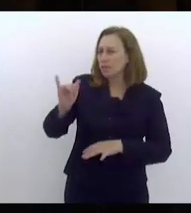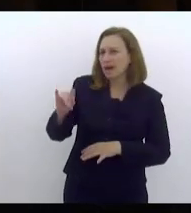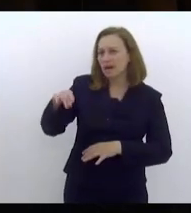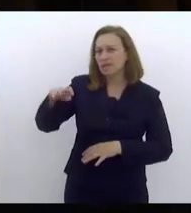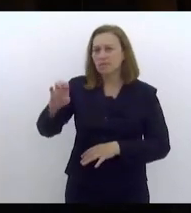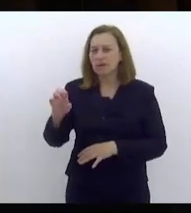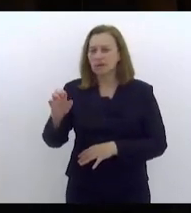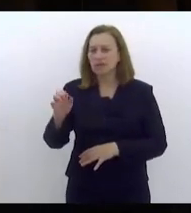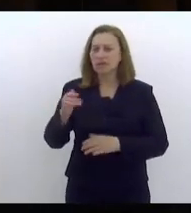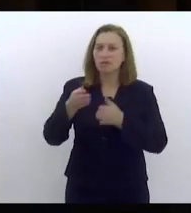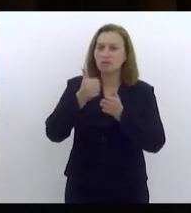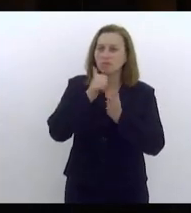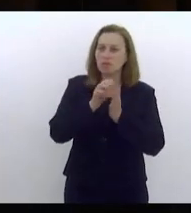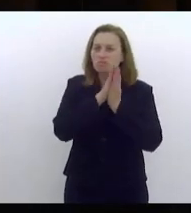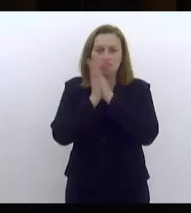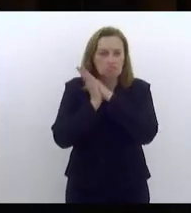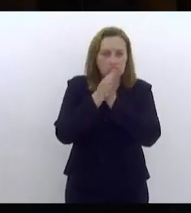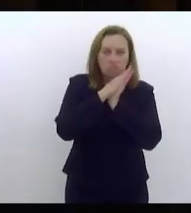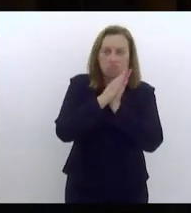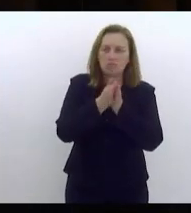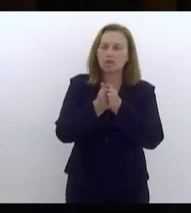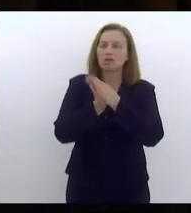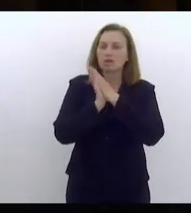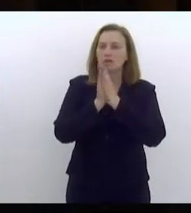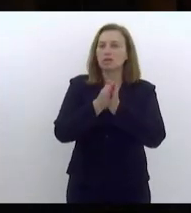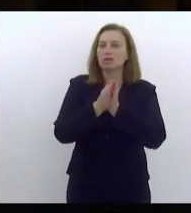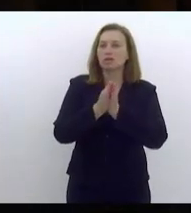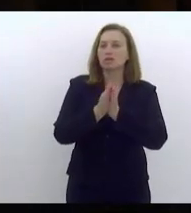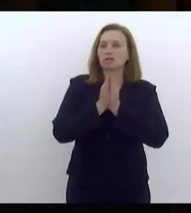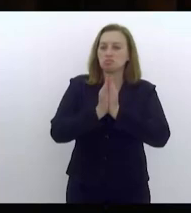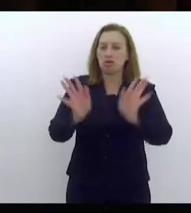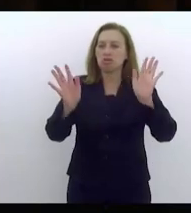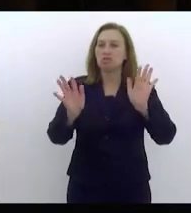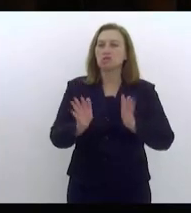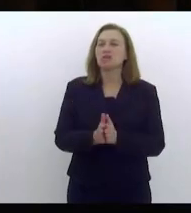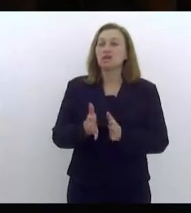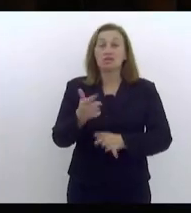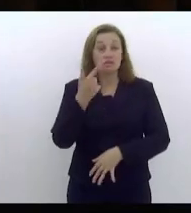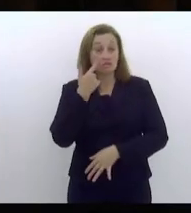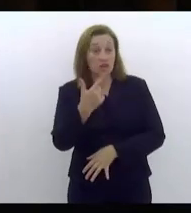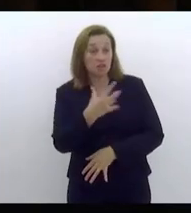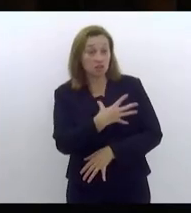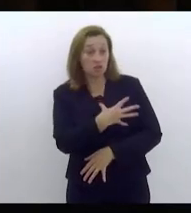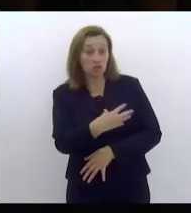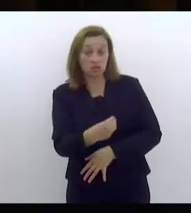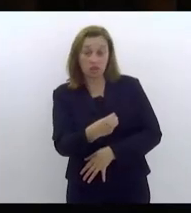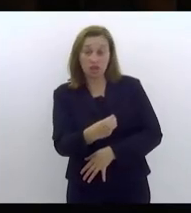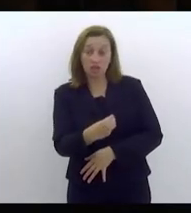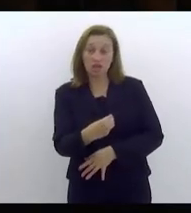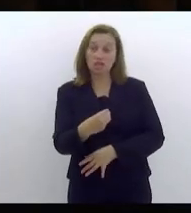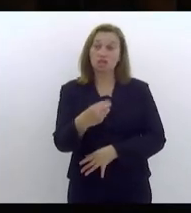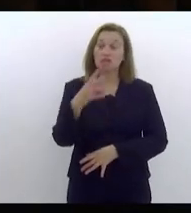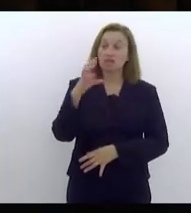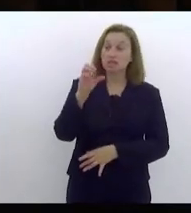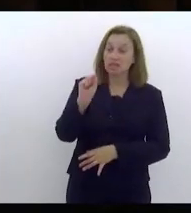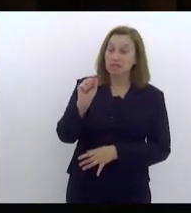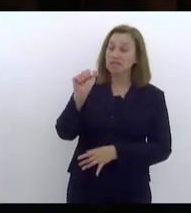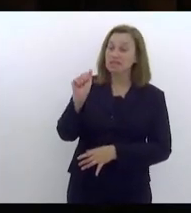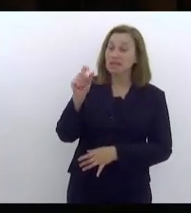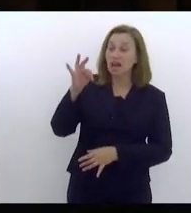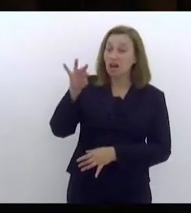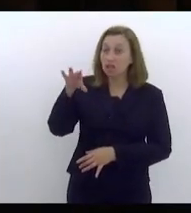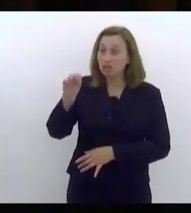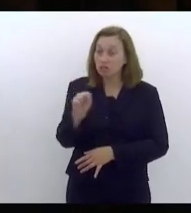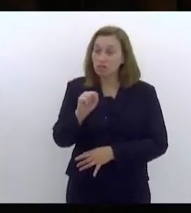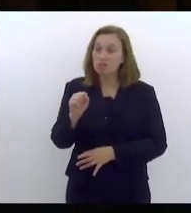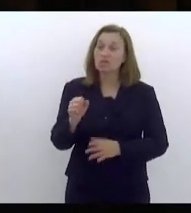de santo que foram impedidos de assistir suas filhas e filhos de santo em hospitais. No final do ano